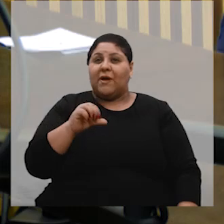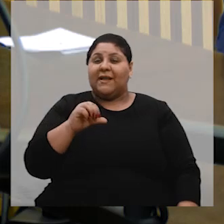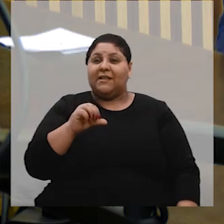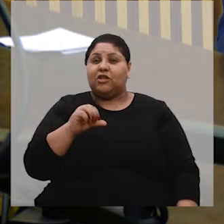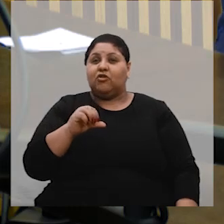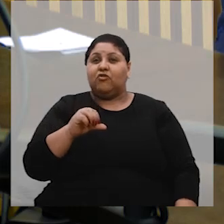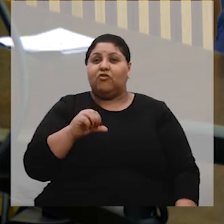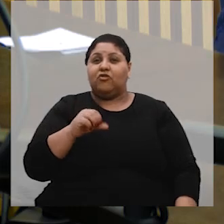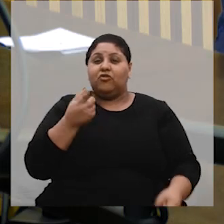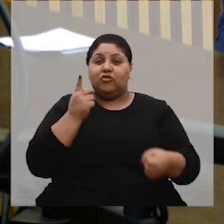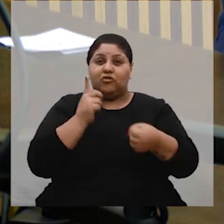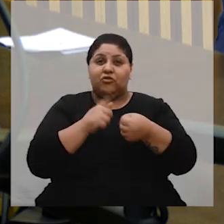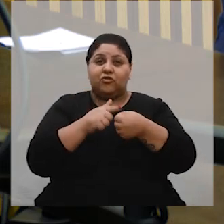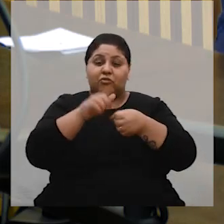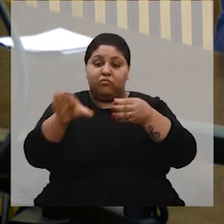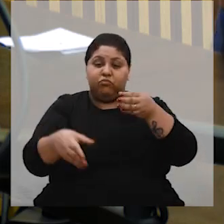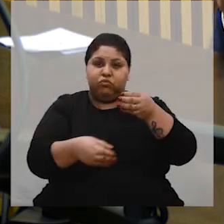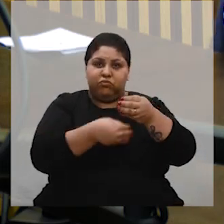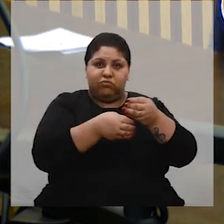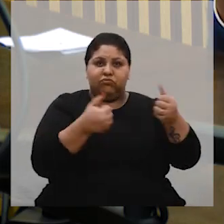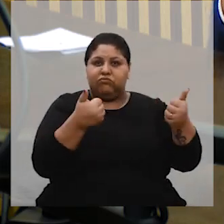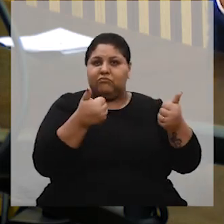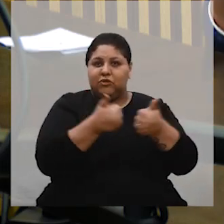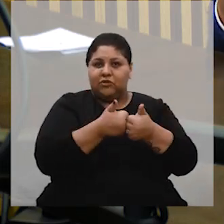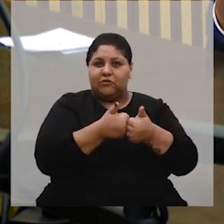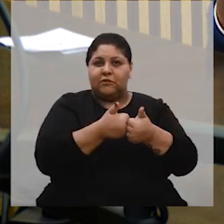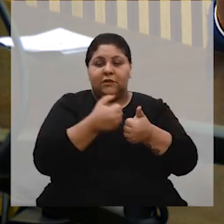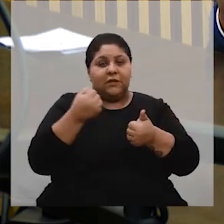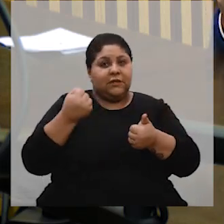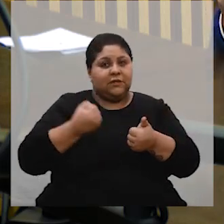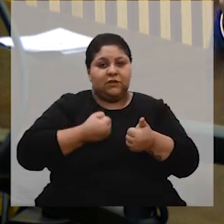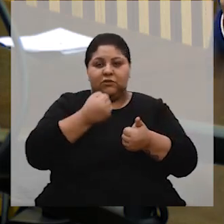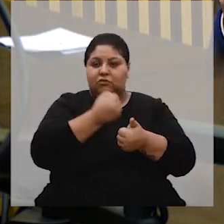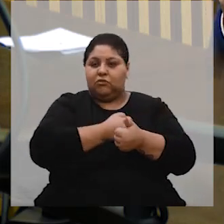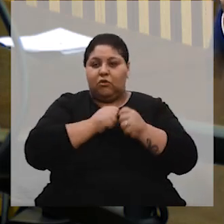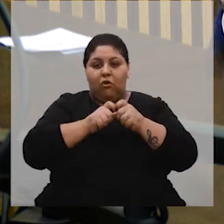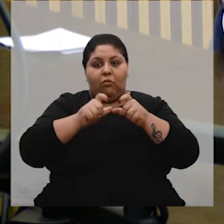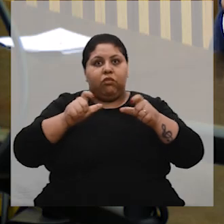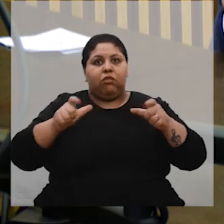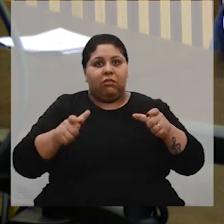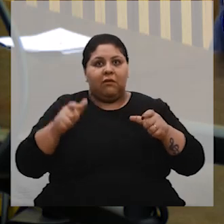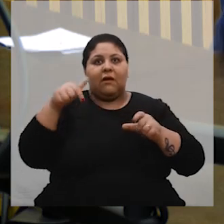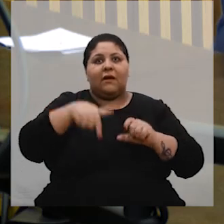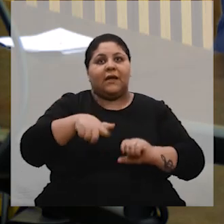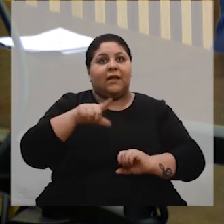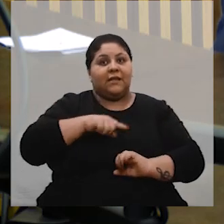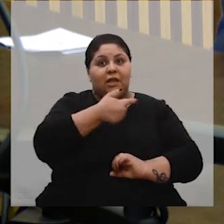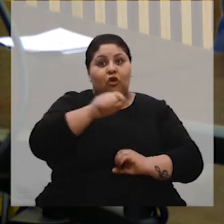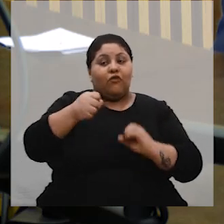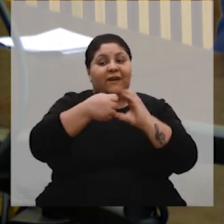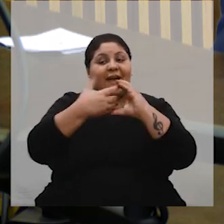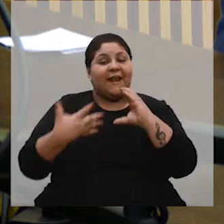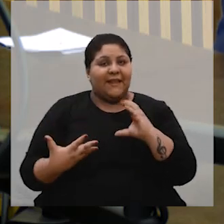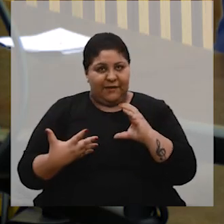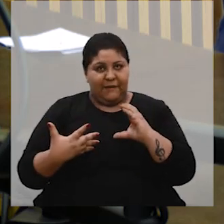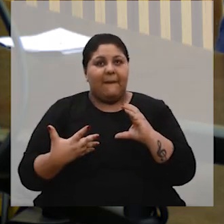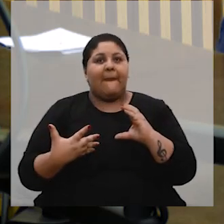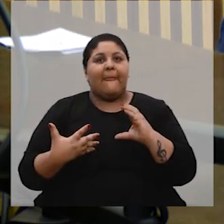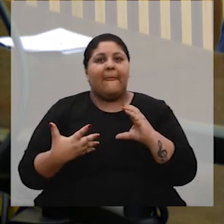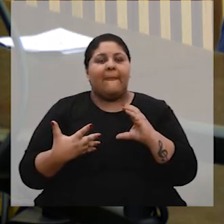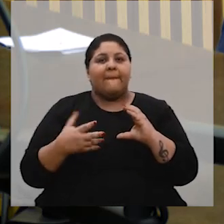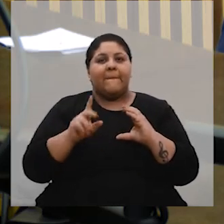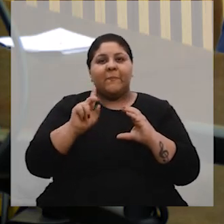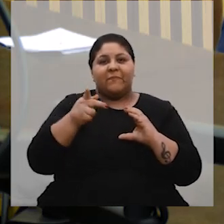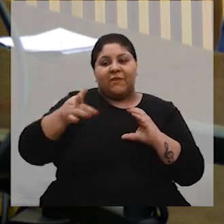49 municípios encorpados com a gente. Então, esse número extrapola. Porque aqui a gente tem uma outra característica.